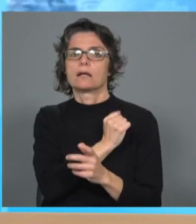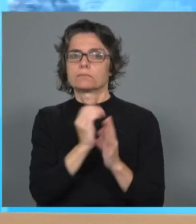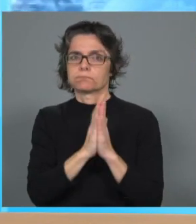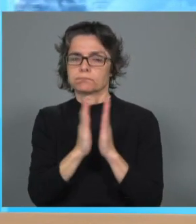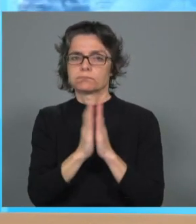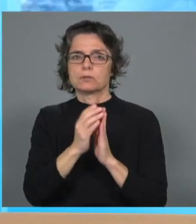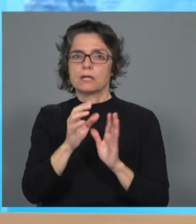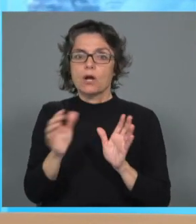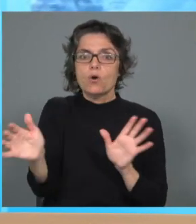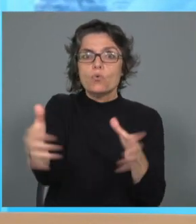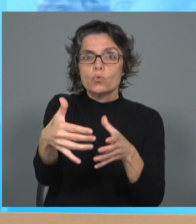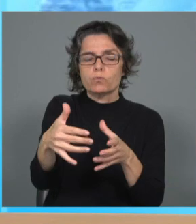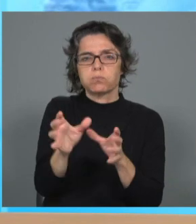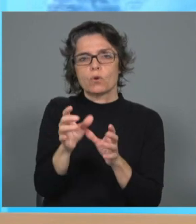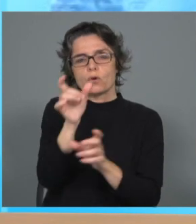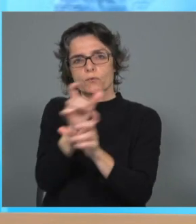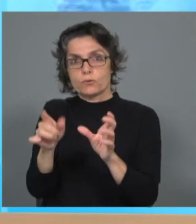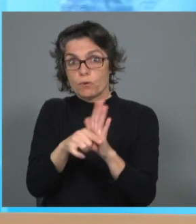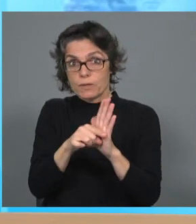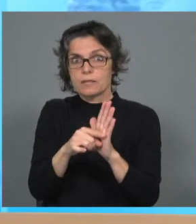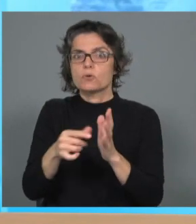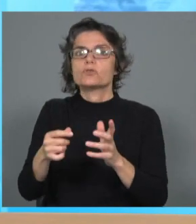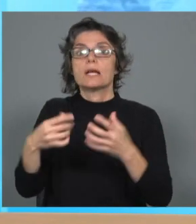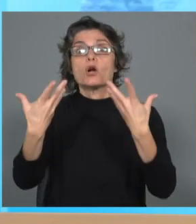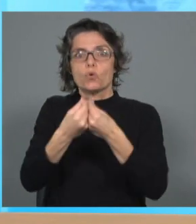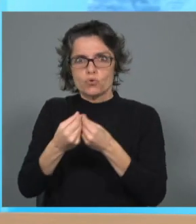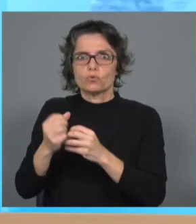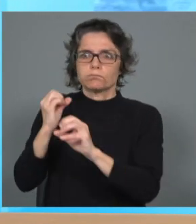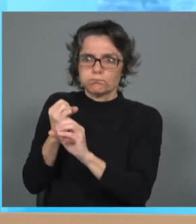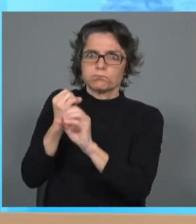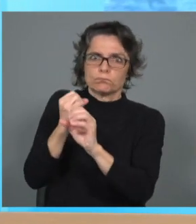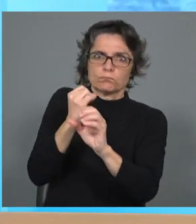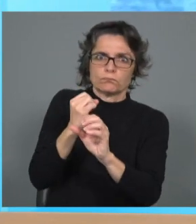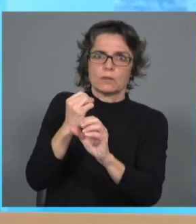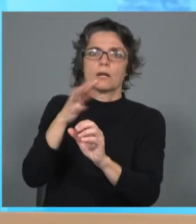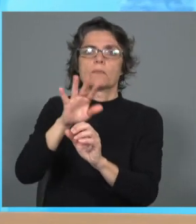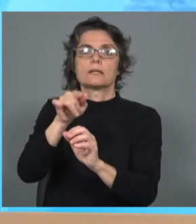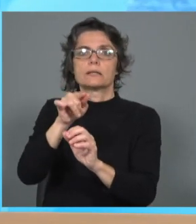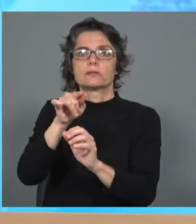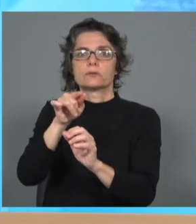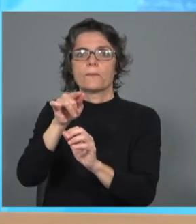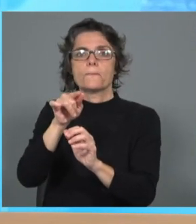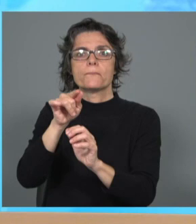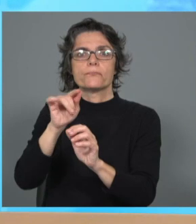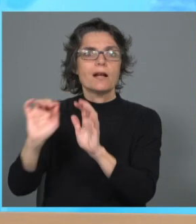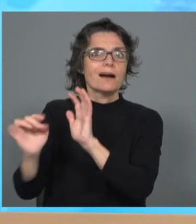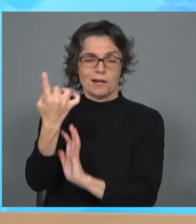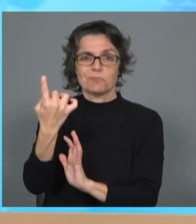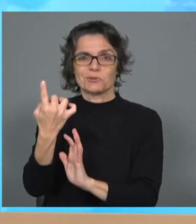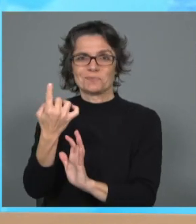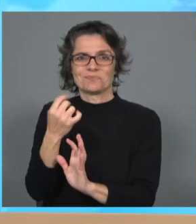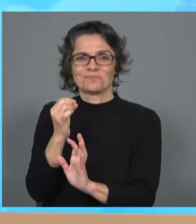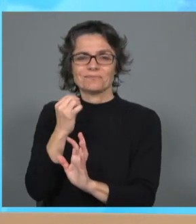pessoas que a pudessem carregar, lá está, que a pudessem transportar. A verdade é que isso rapidamente